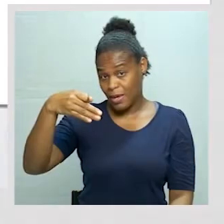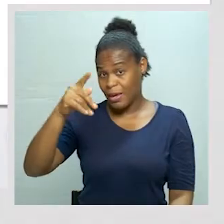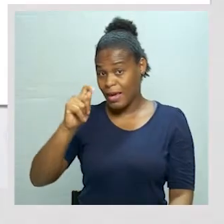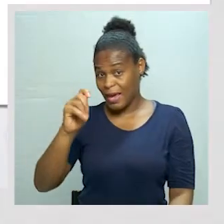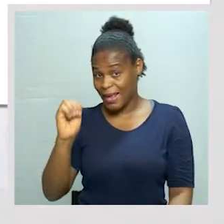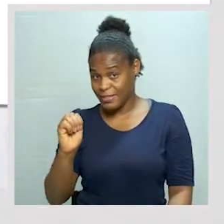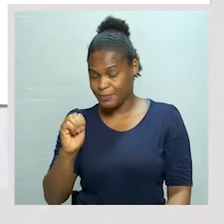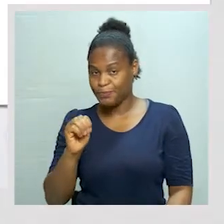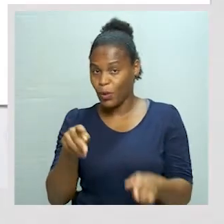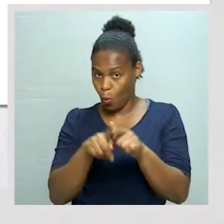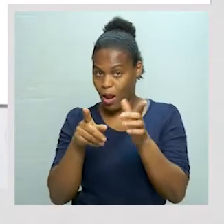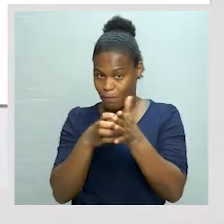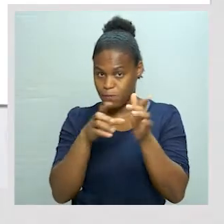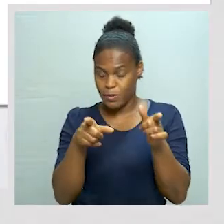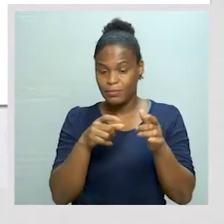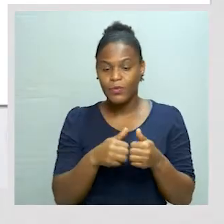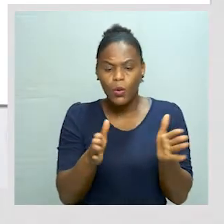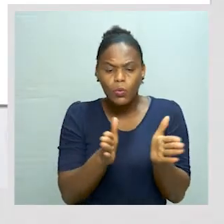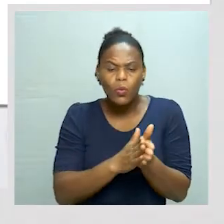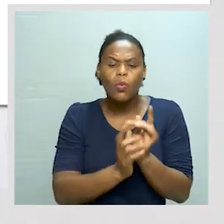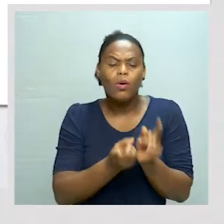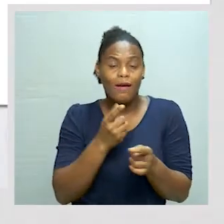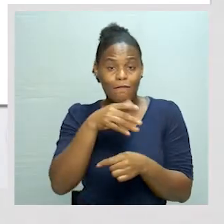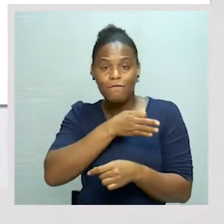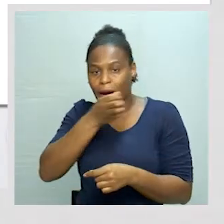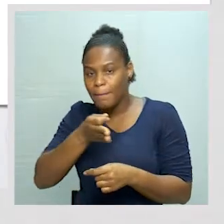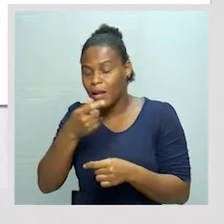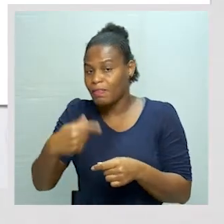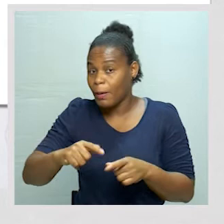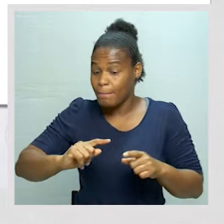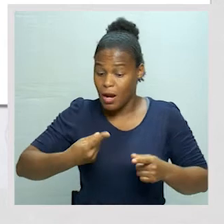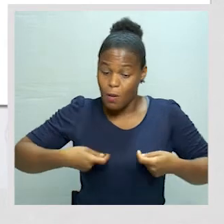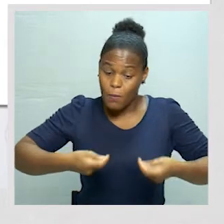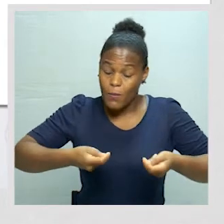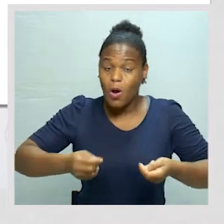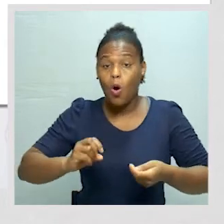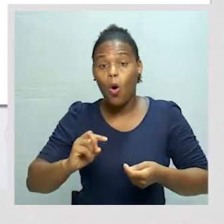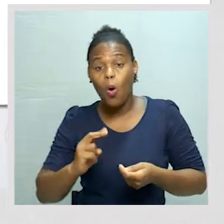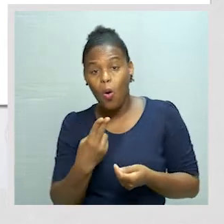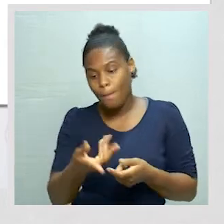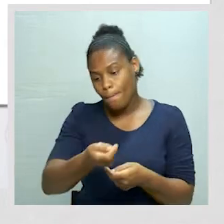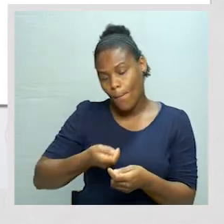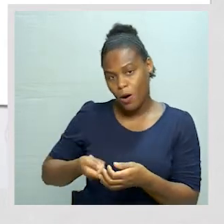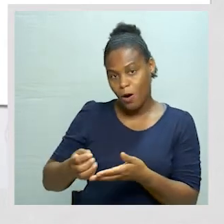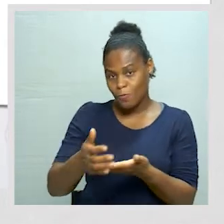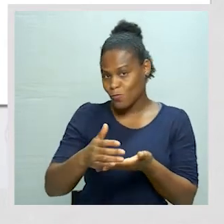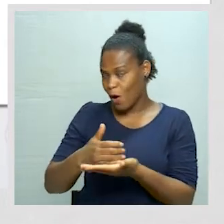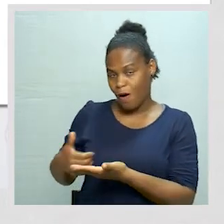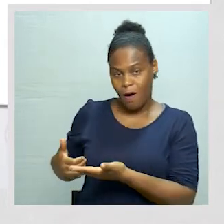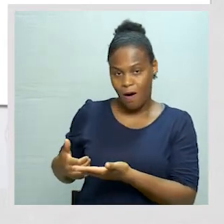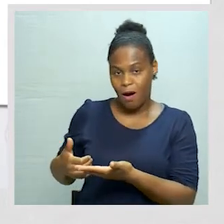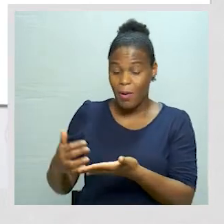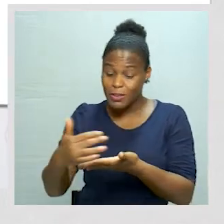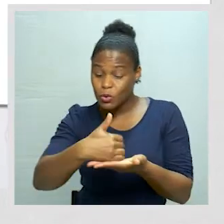RP.S, é tudo aquilo que as famílias têm para gastar ou poupar, mas ainda sem fazer os